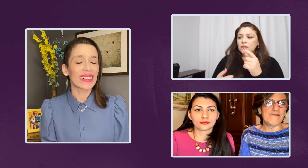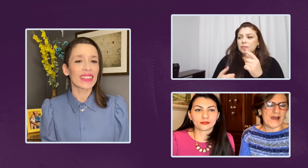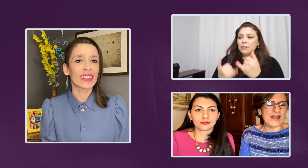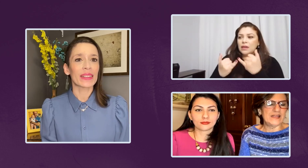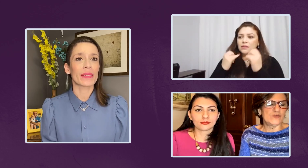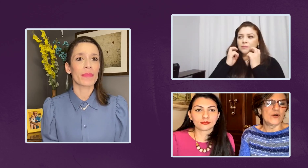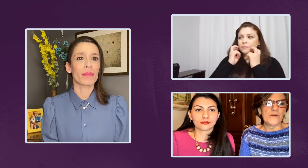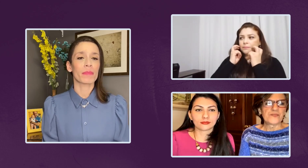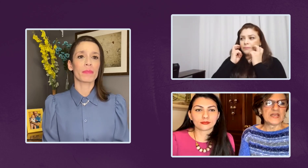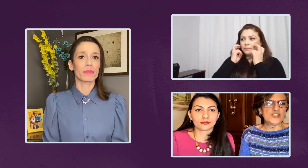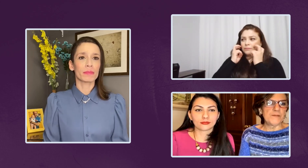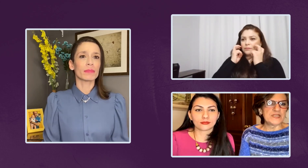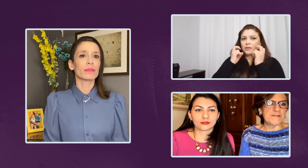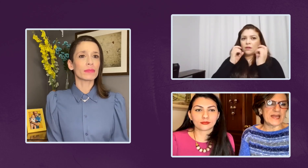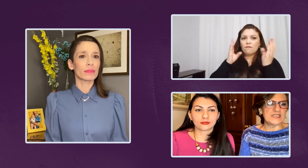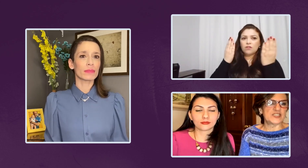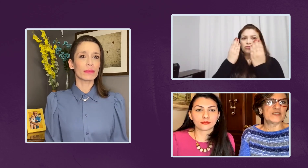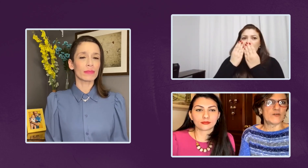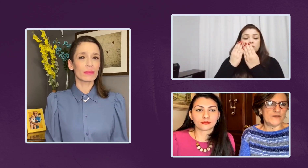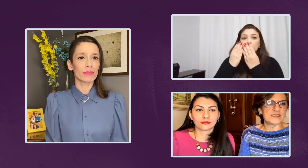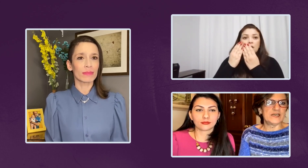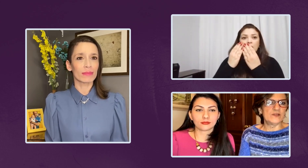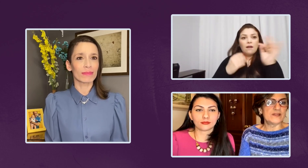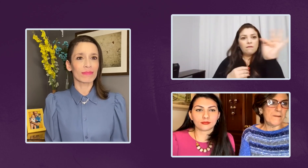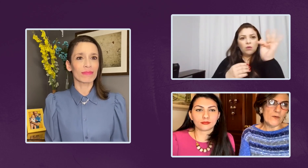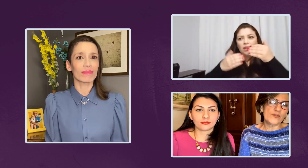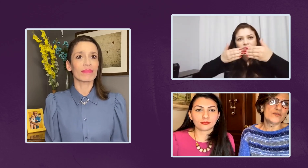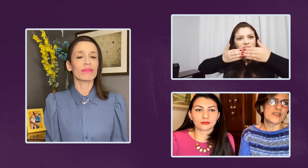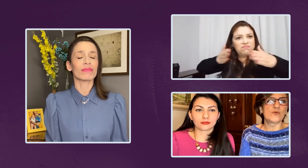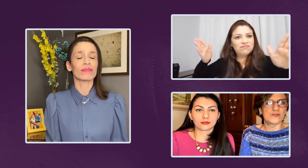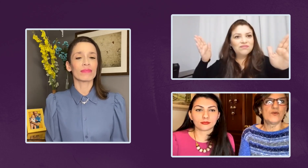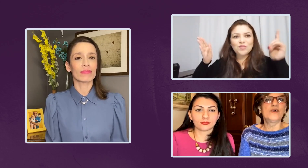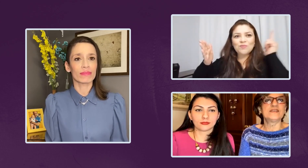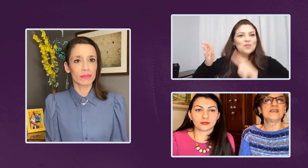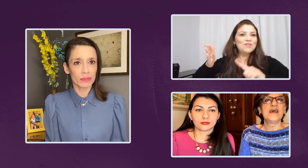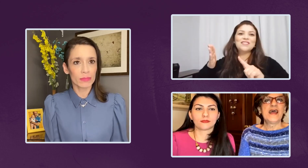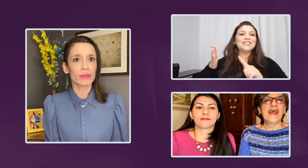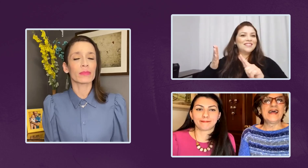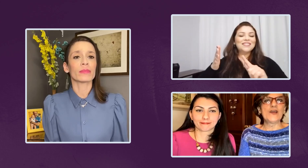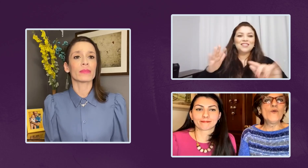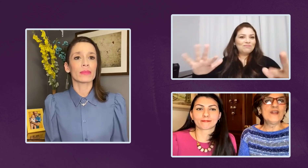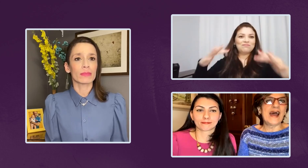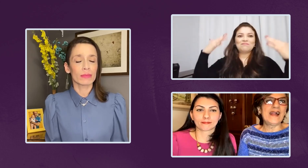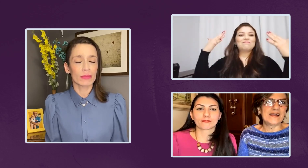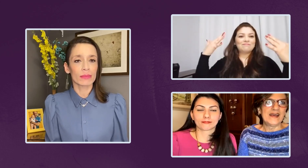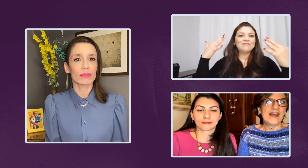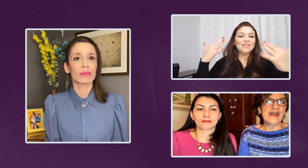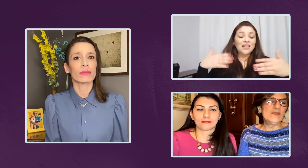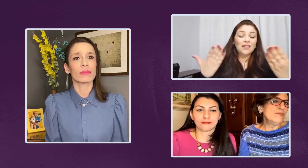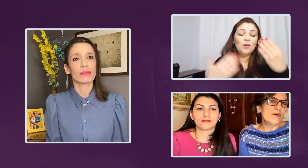é válido esse tipo de experiência que a gente está conversando, até para outros educadores, ter um